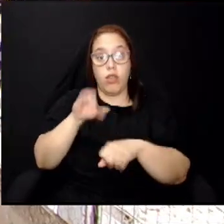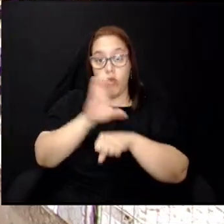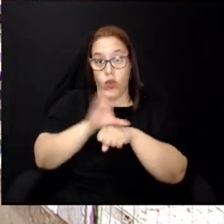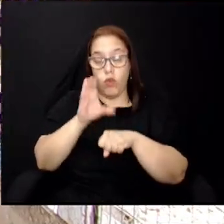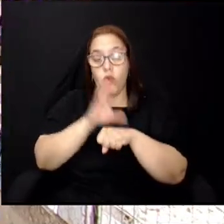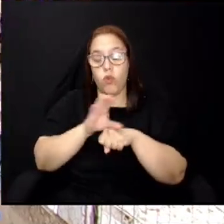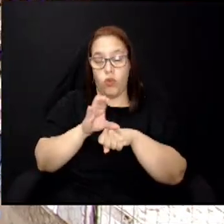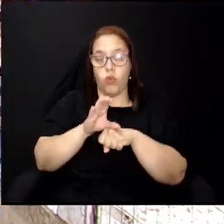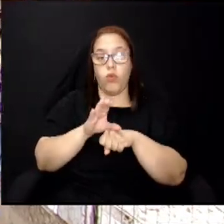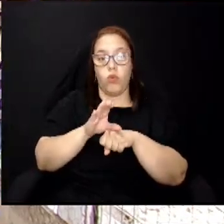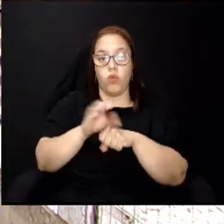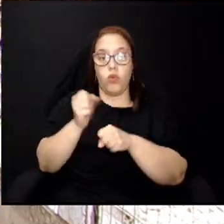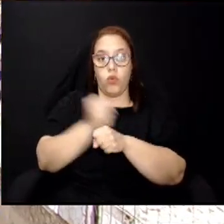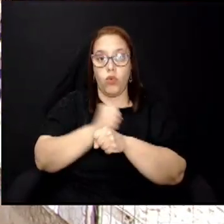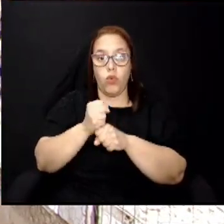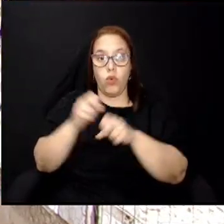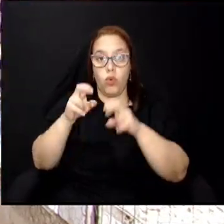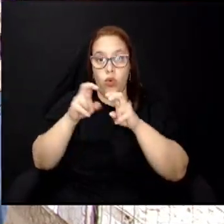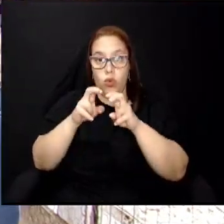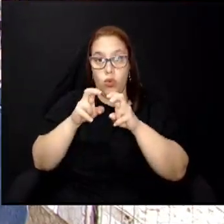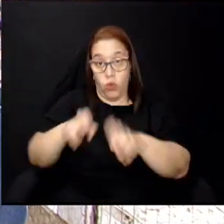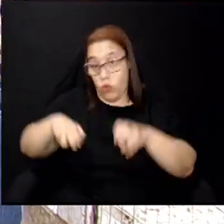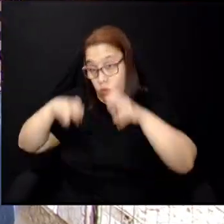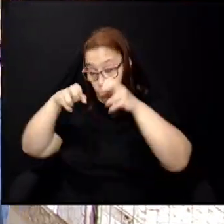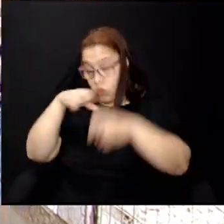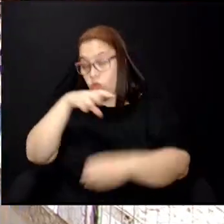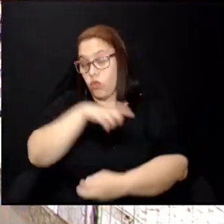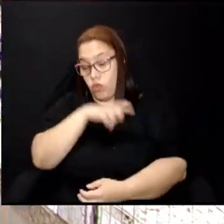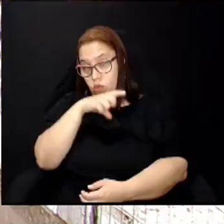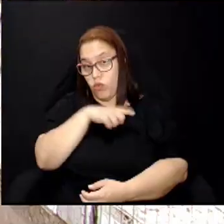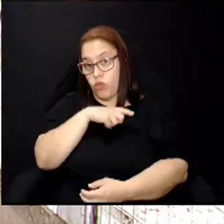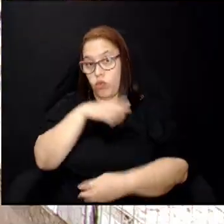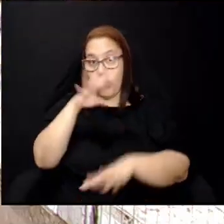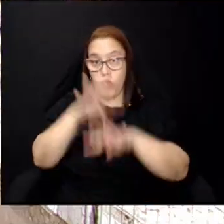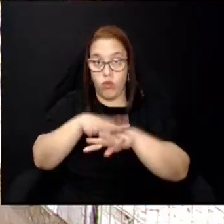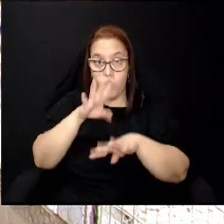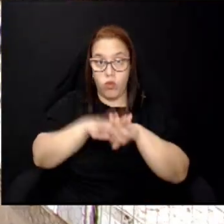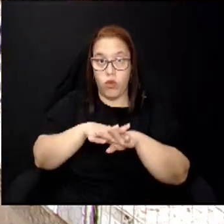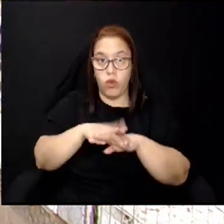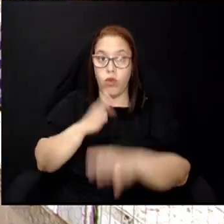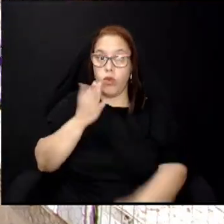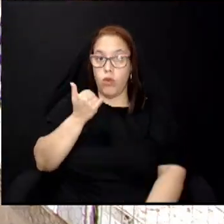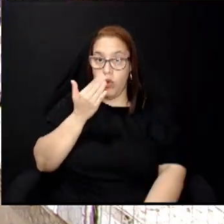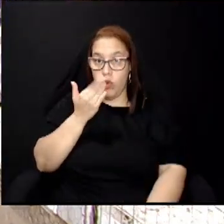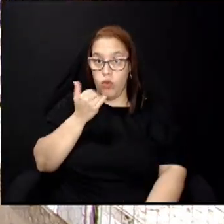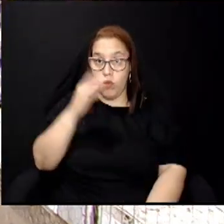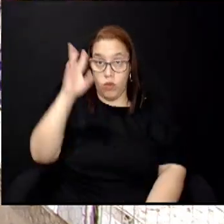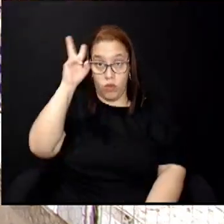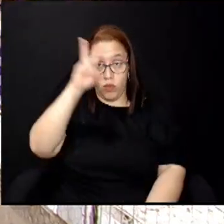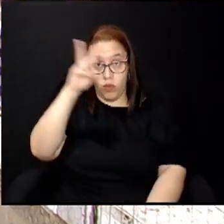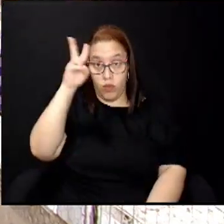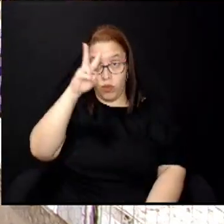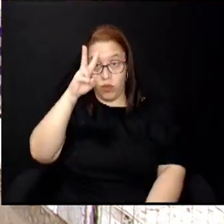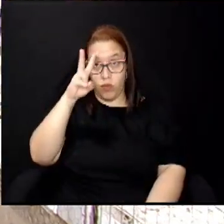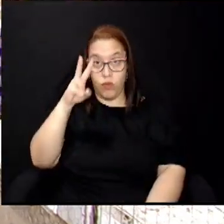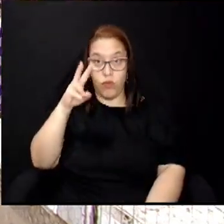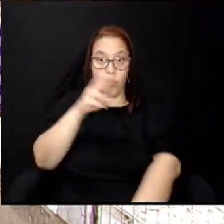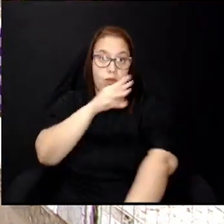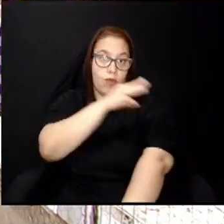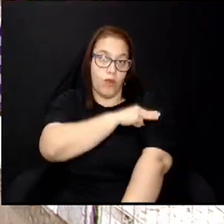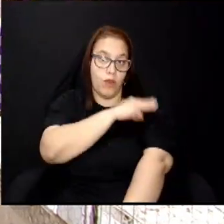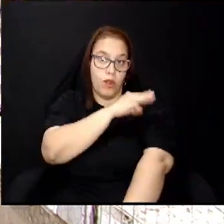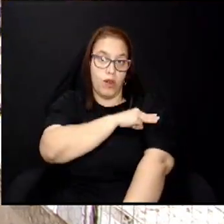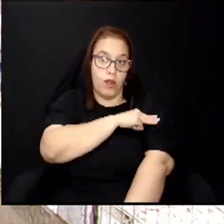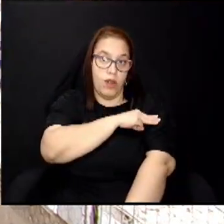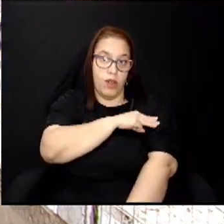construções rurais, a gente tem a parte de cálculo de dietas. Não sei se vocês lembram do colegial de uma coisa chamada